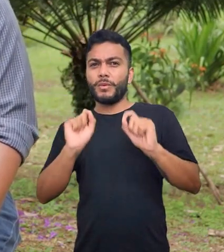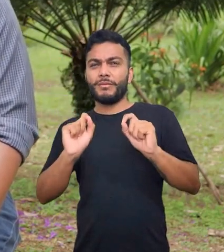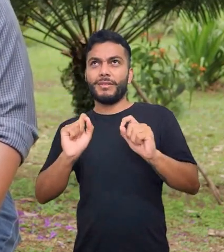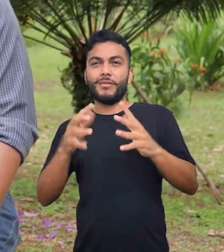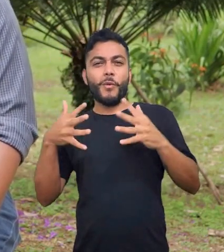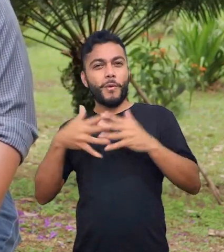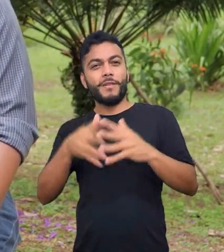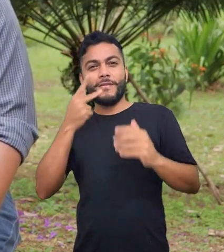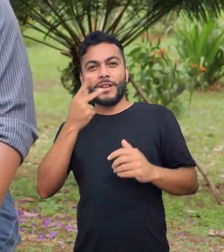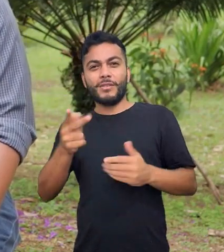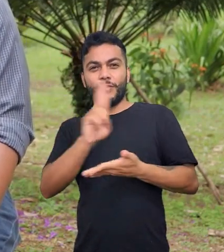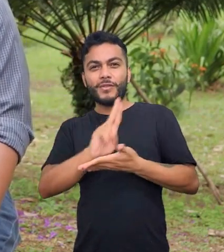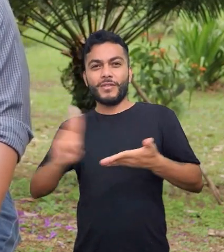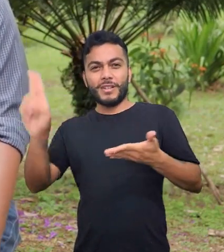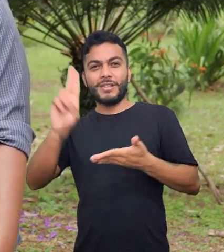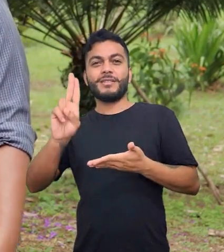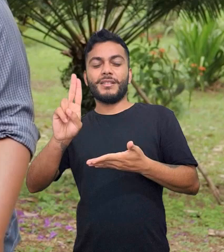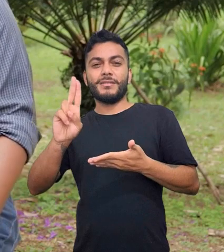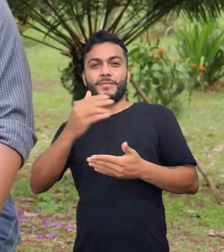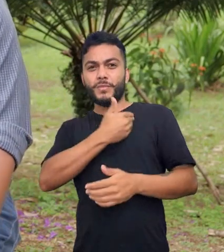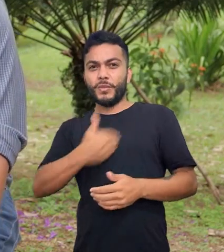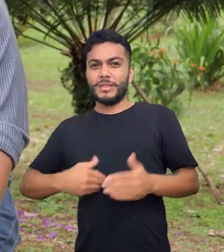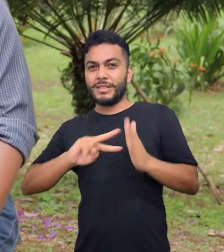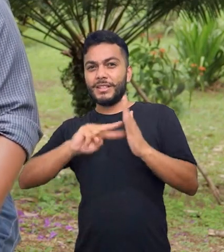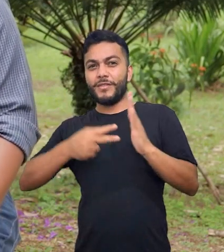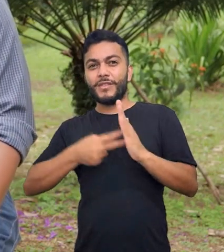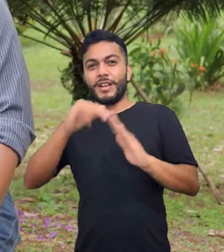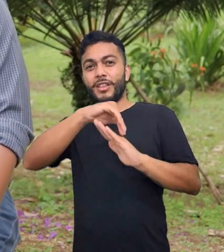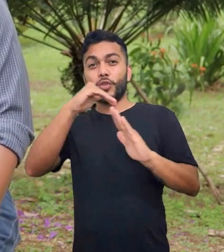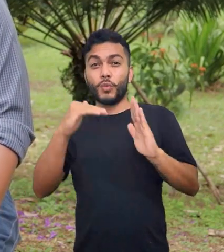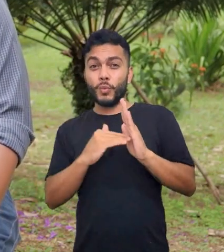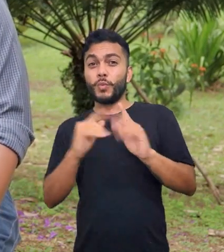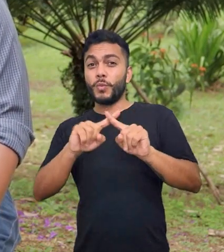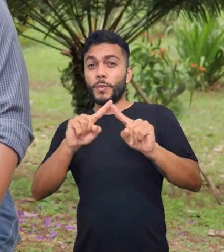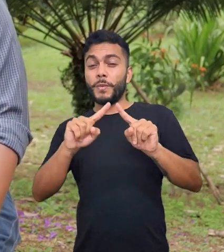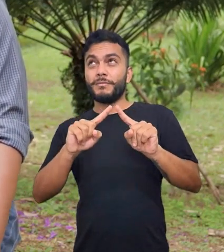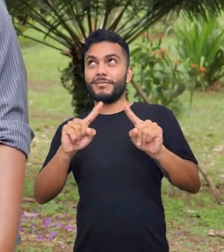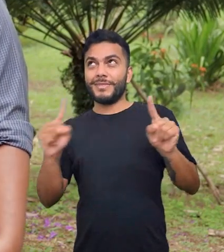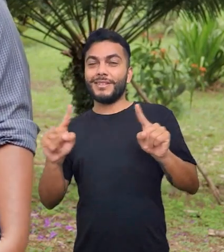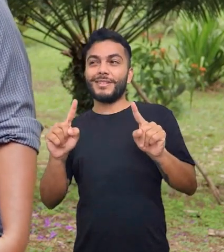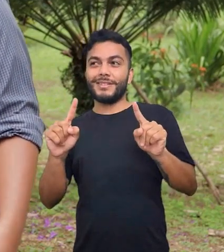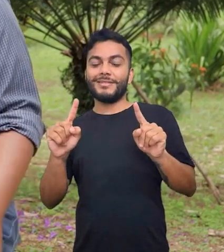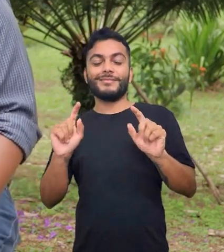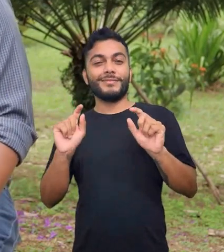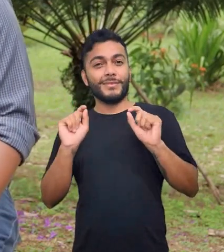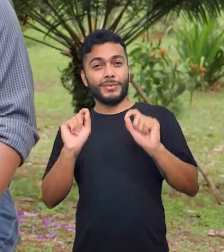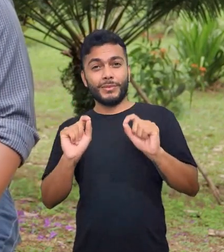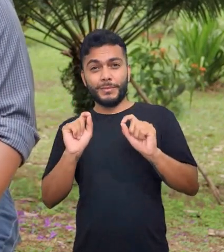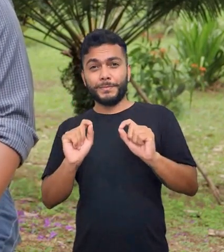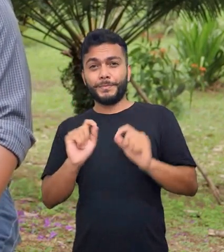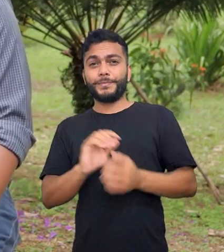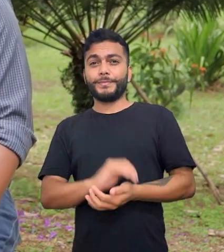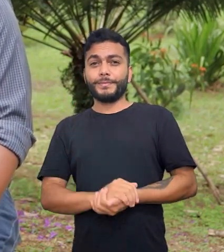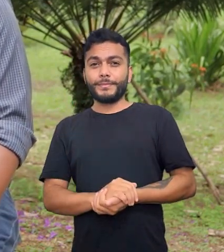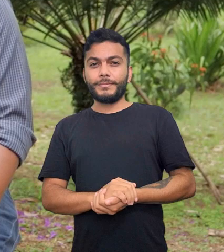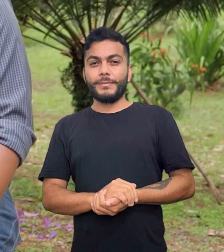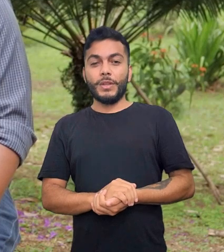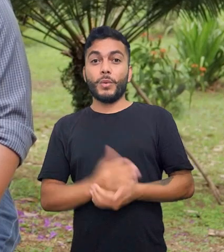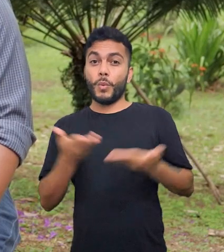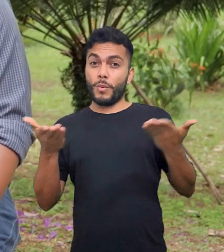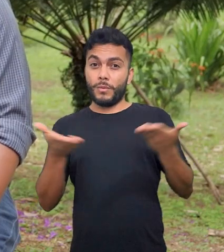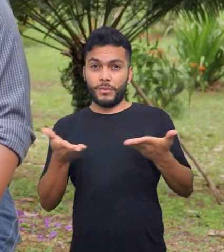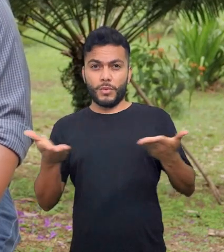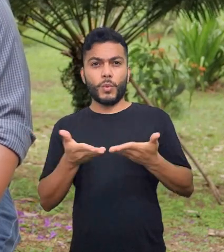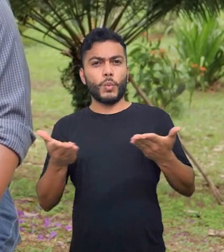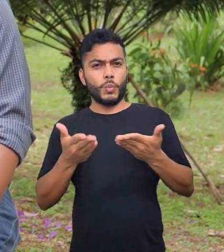tudo, porque a gente tem outras esferas de nossa vida que são também imprescindíveis para nós, mas